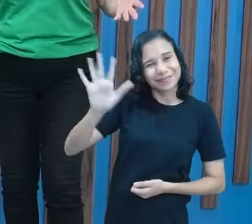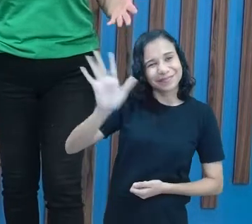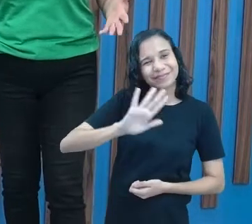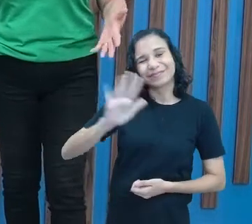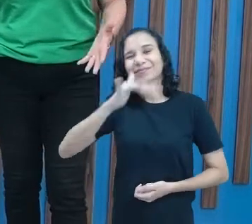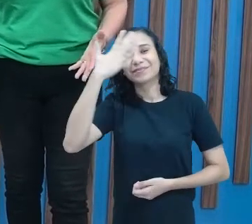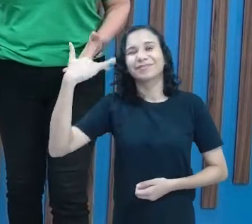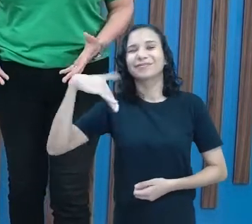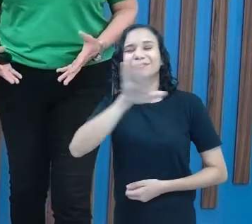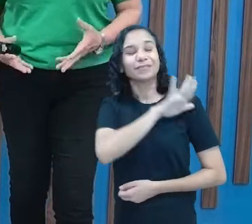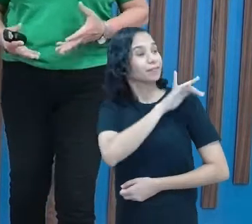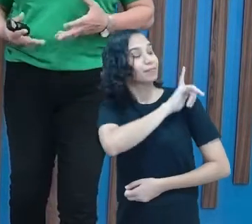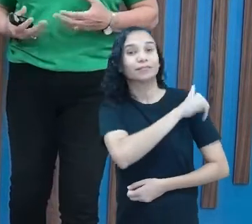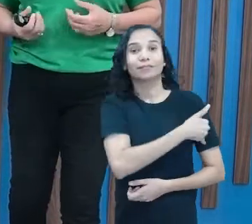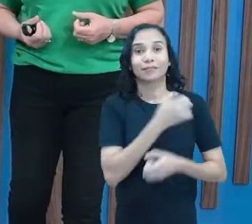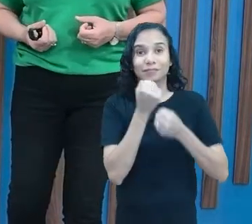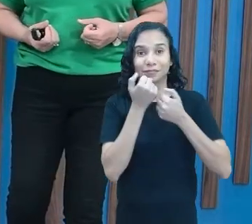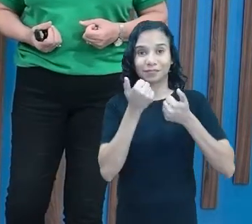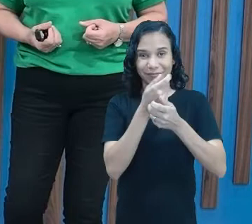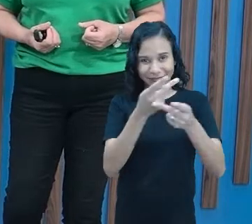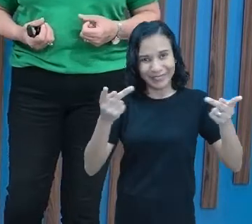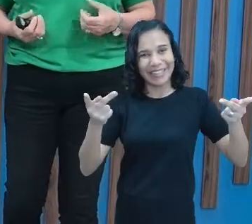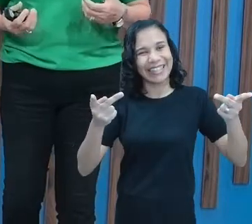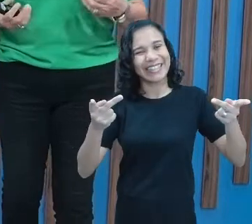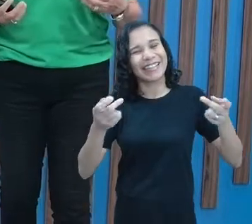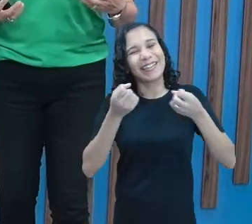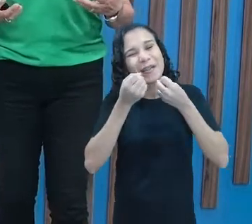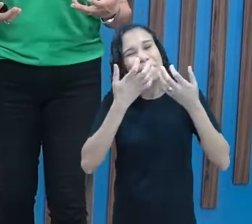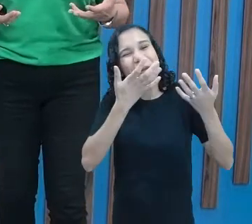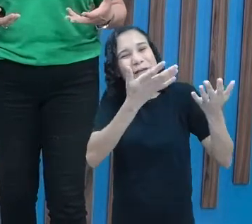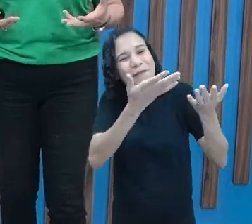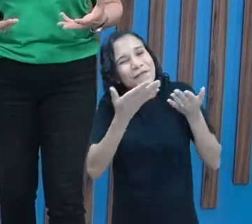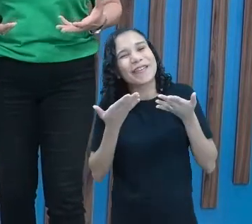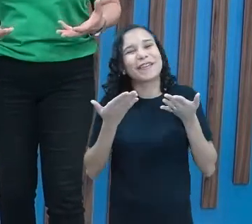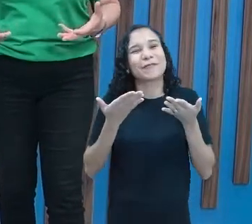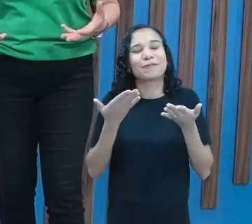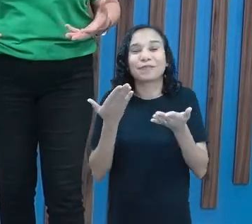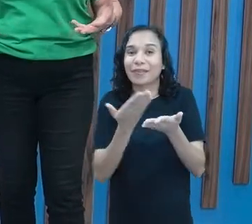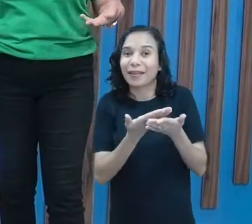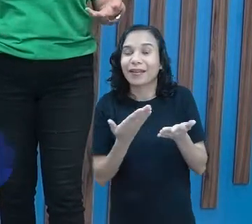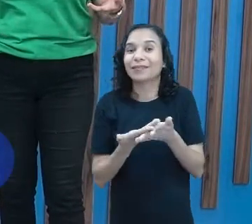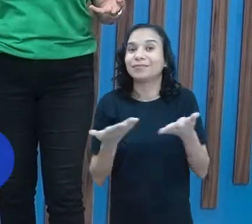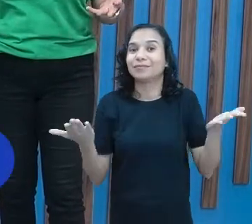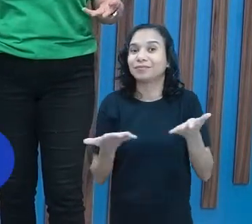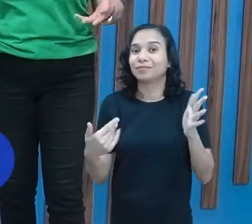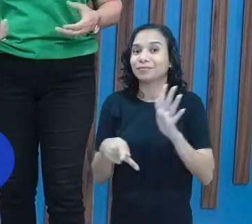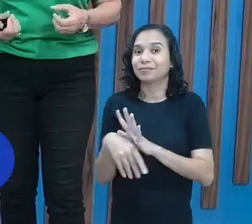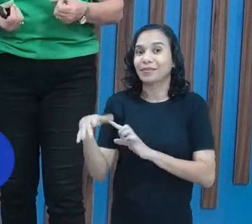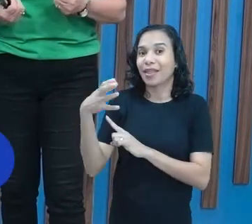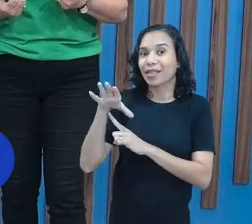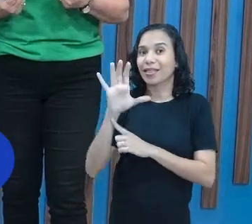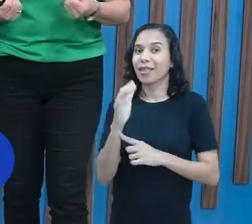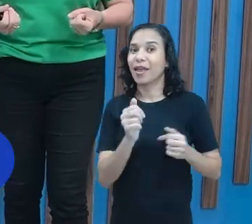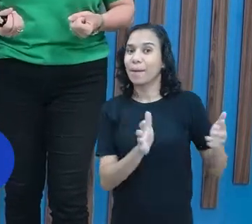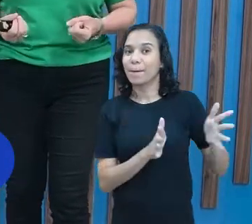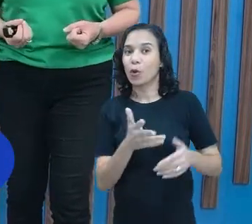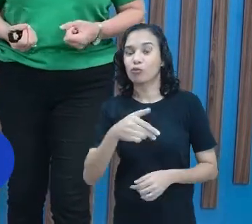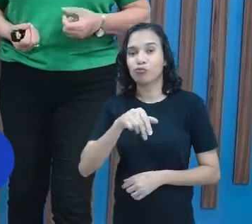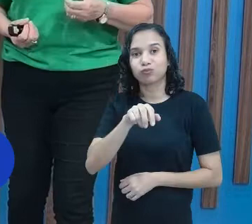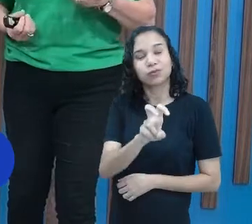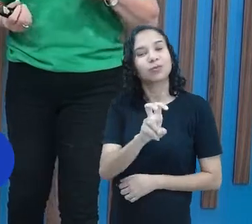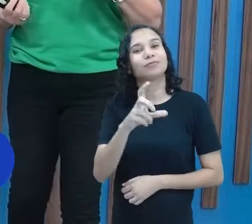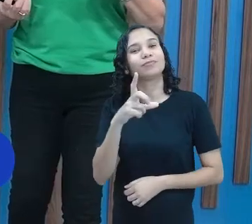Olá, turma da EJA, tudo bem com vocês? Sejam todos bem-vindos para mais uma aula de Ciências, módulo